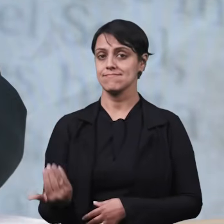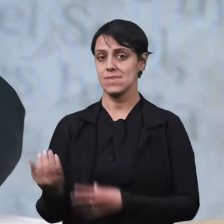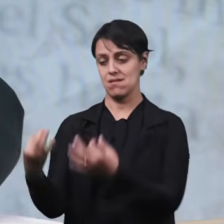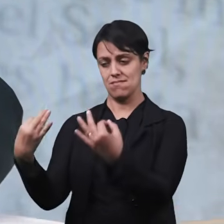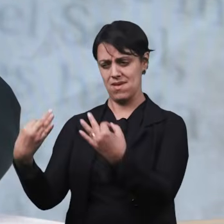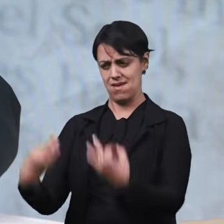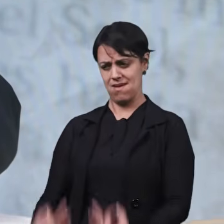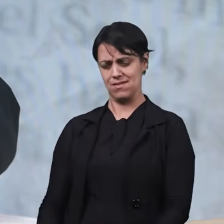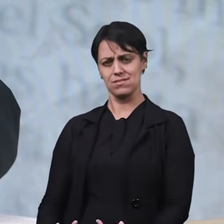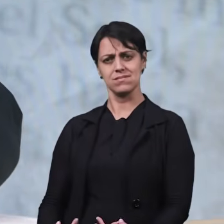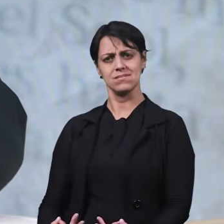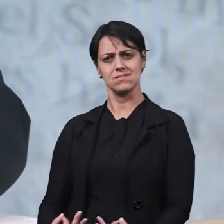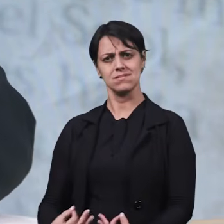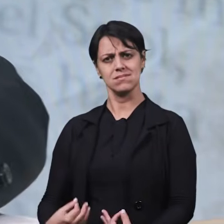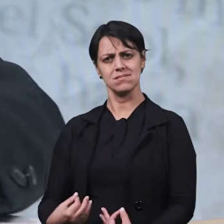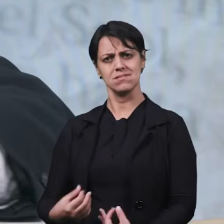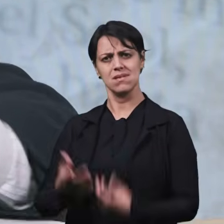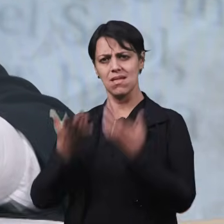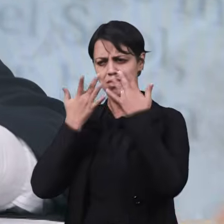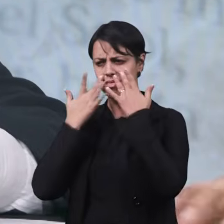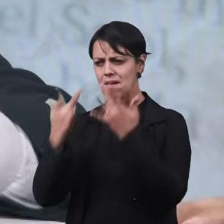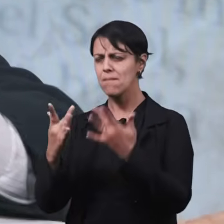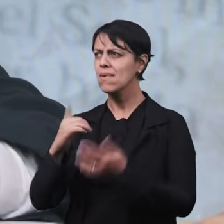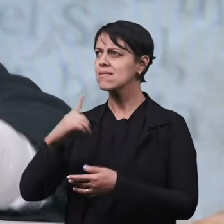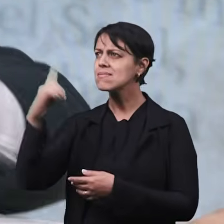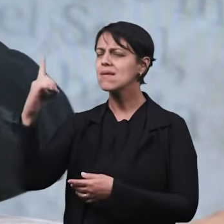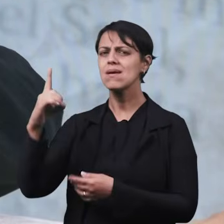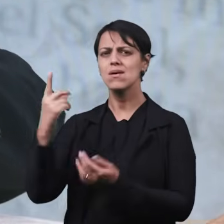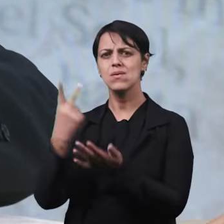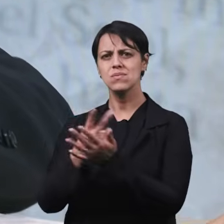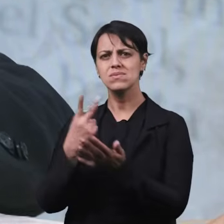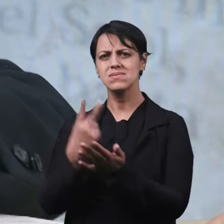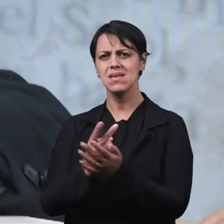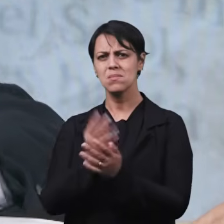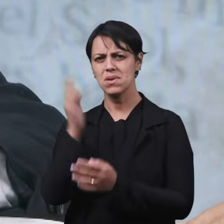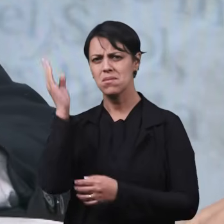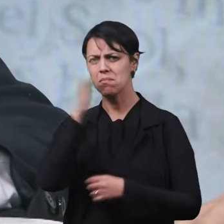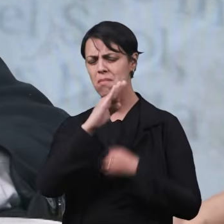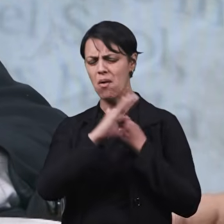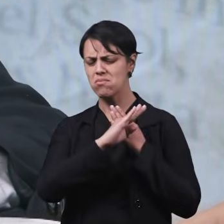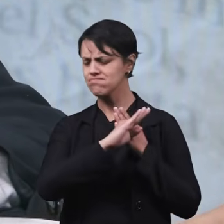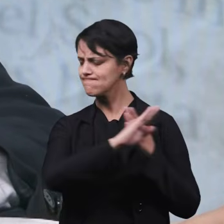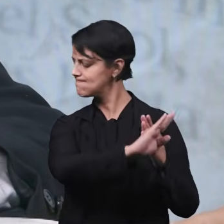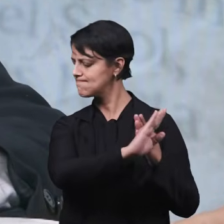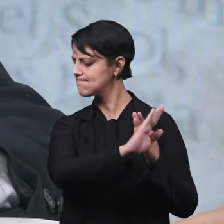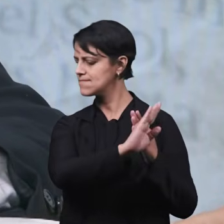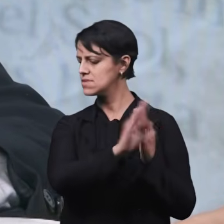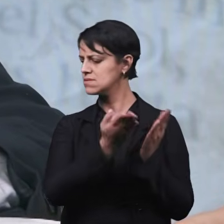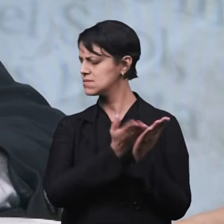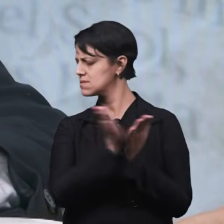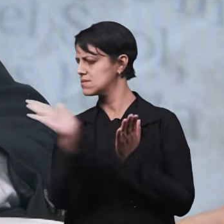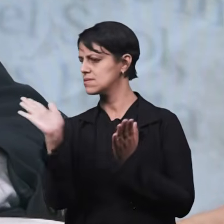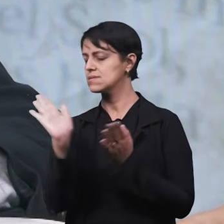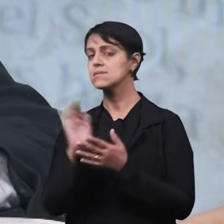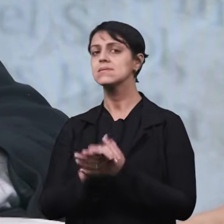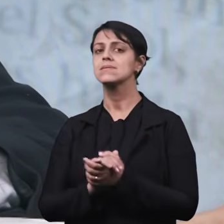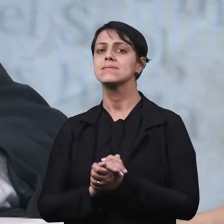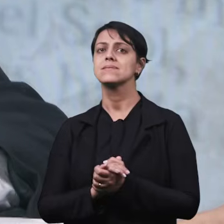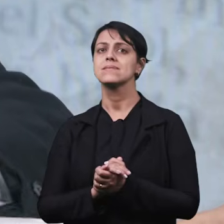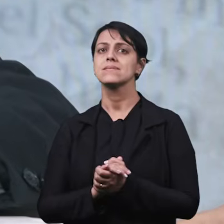homem íntegro, de ser um homem temente a Deus, de desviar-se do mal, essas 4 características